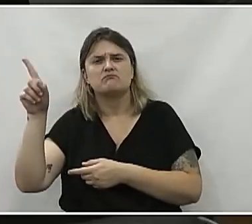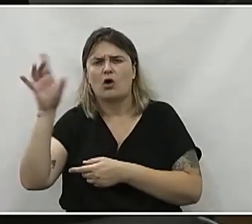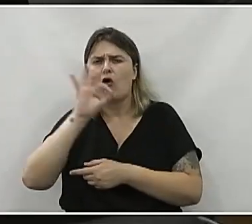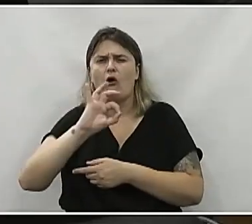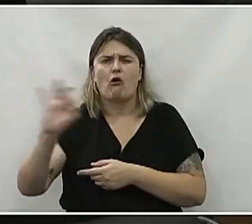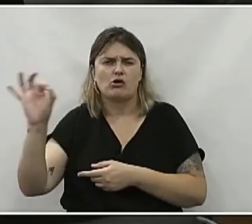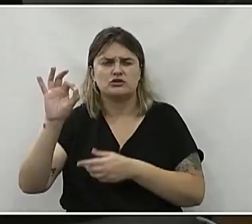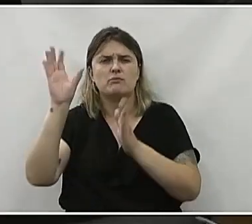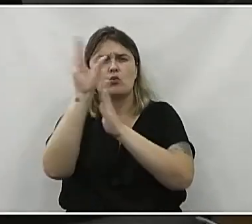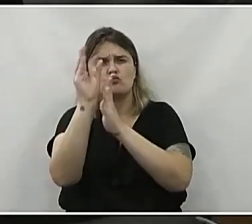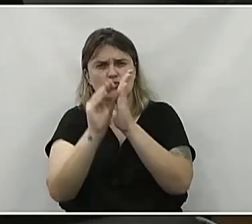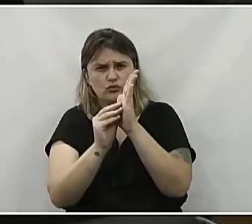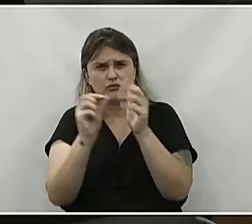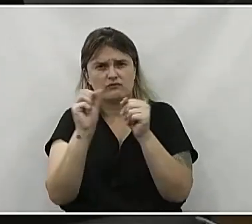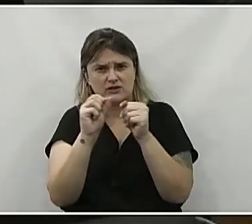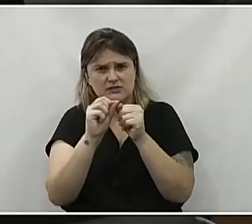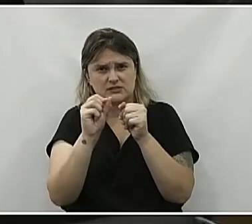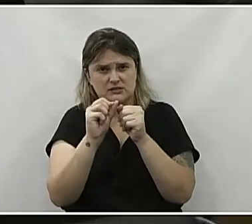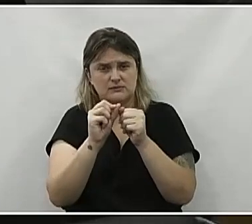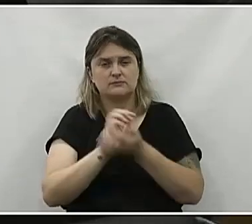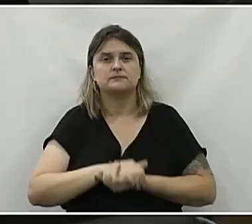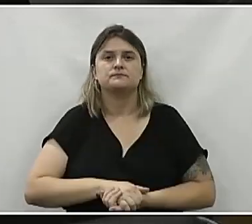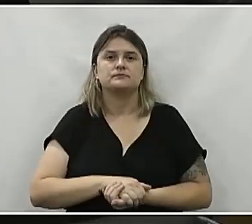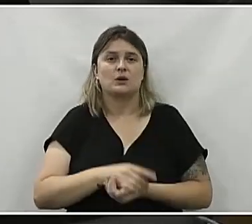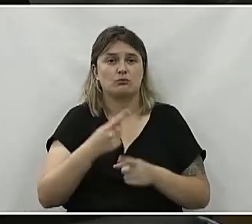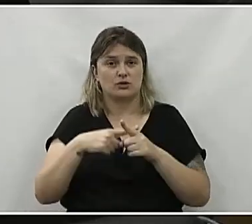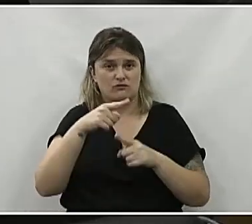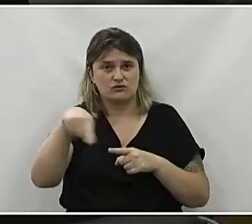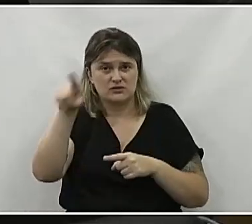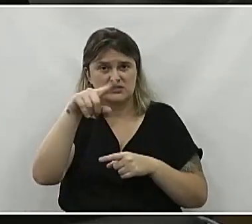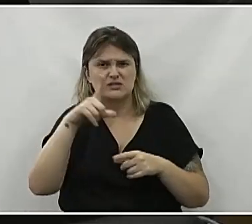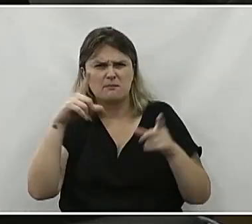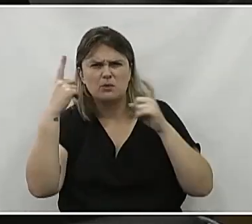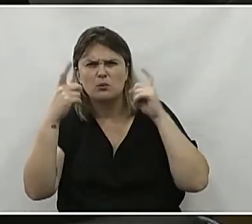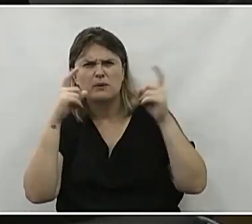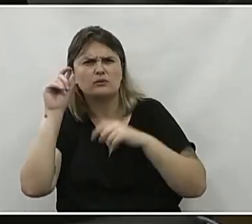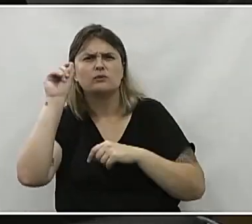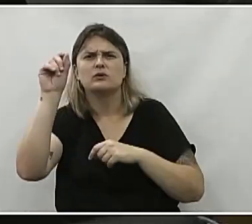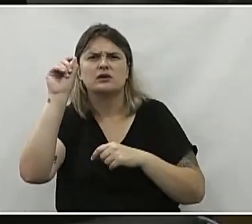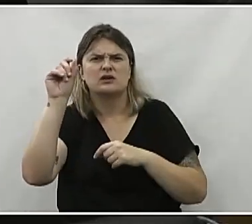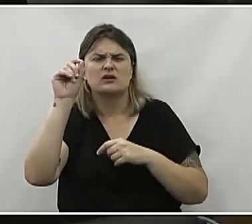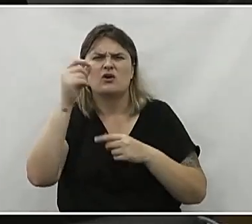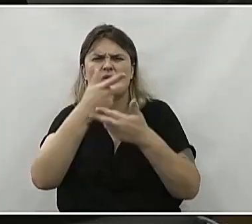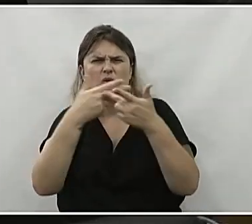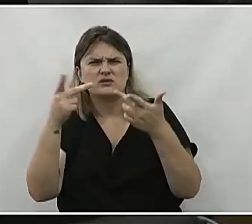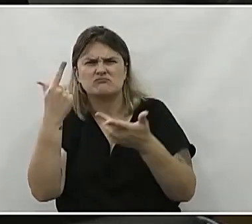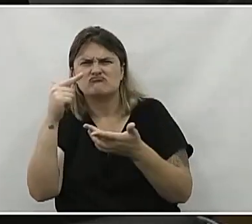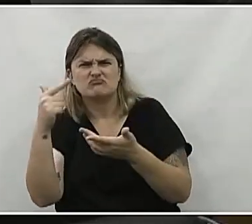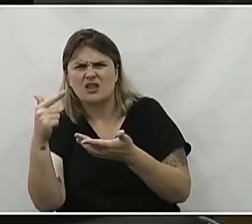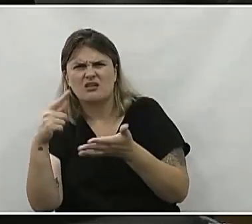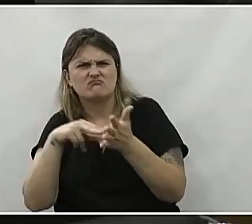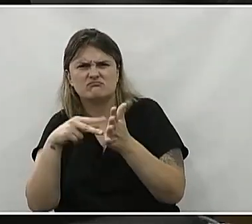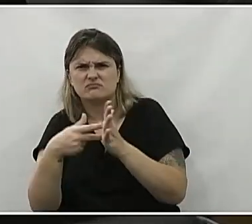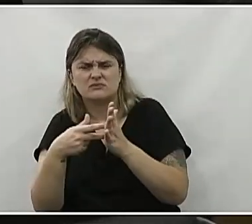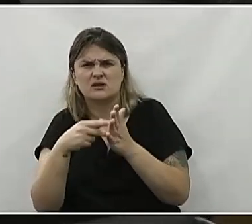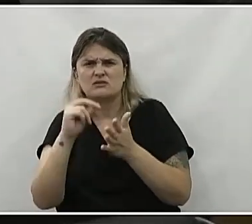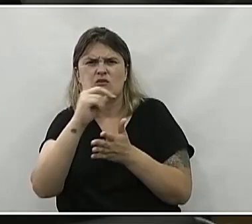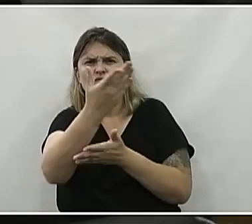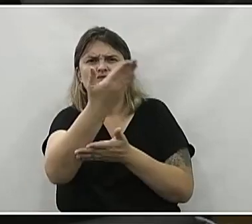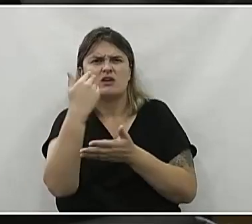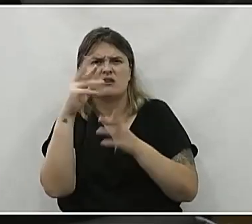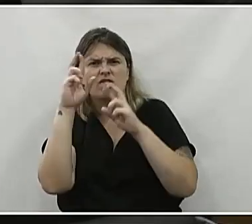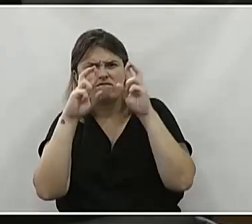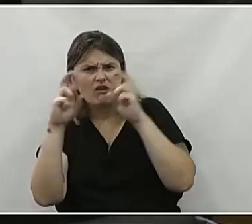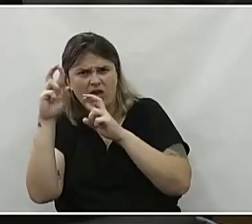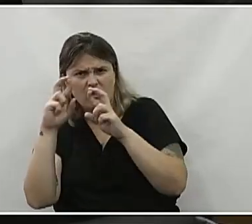ótima matéria para vocês fazer o portal vvale porque vocês estão se preocupando com coisas insignificantes e não vem aqui ver